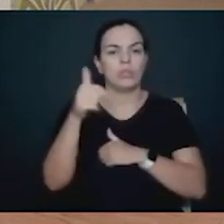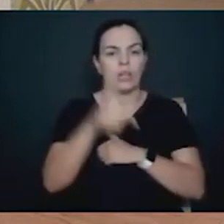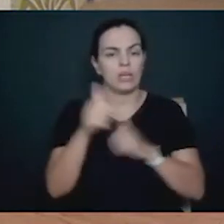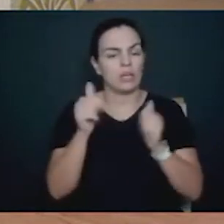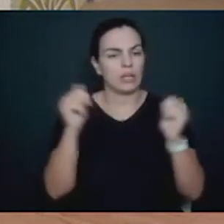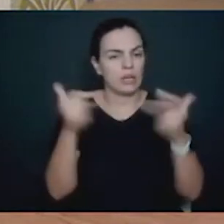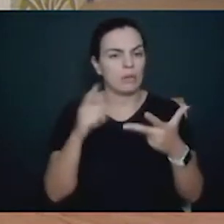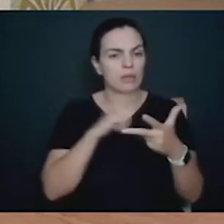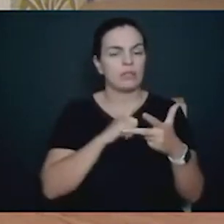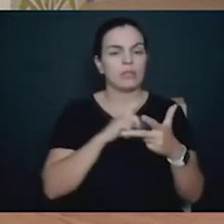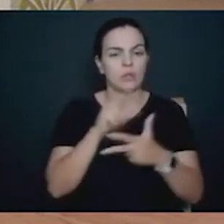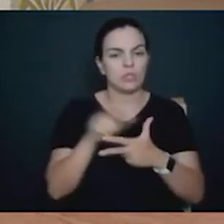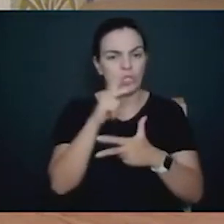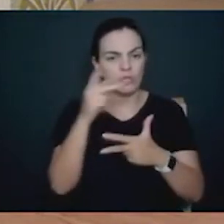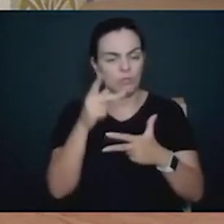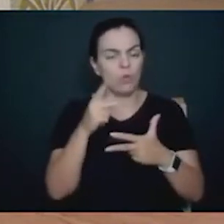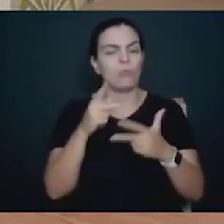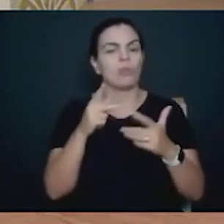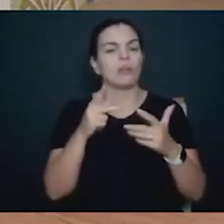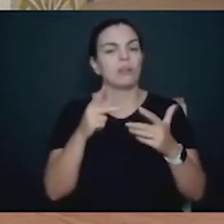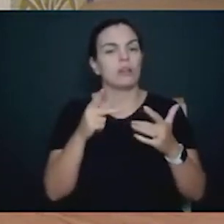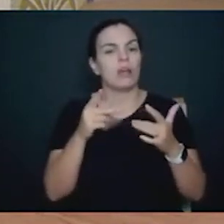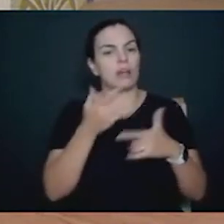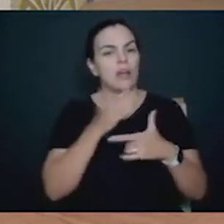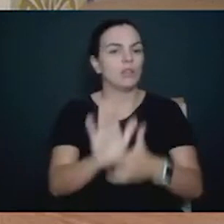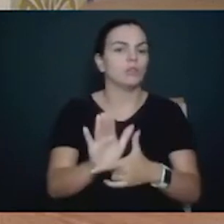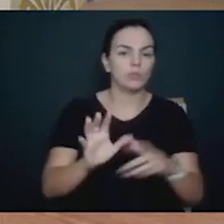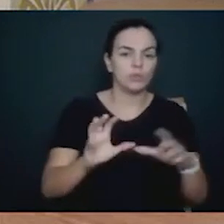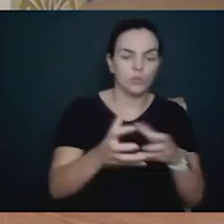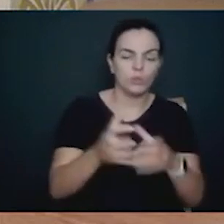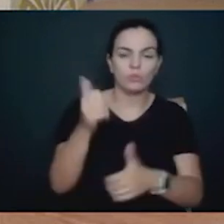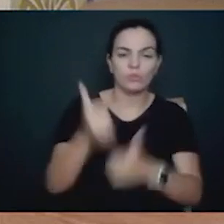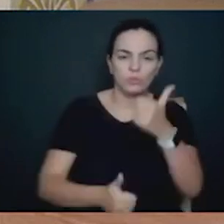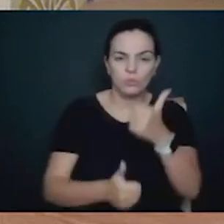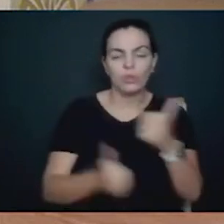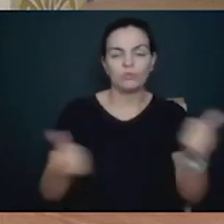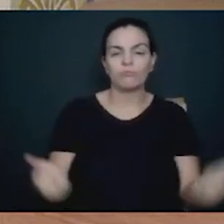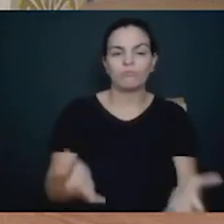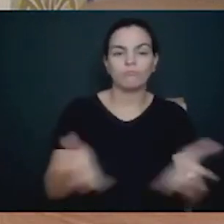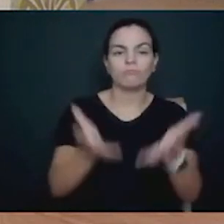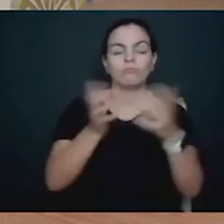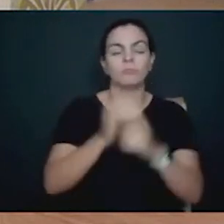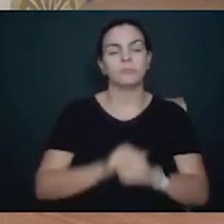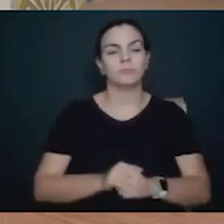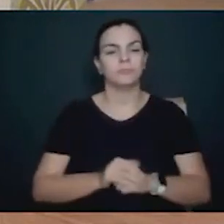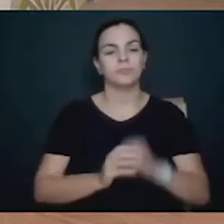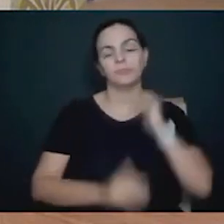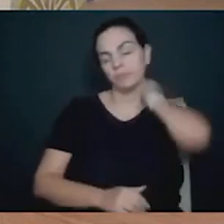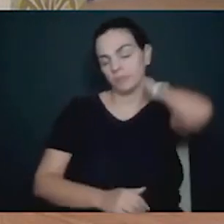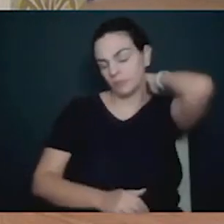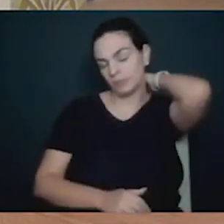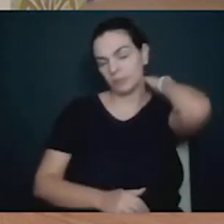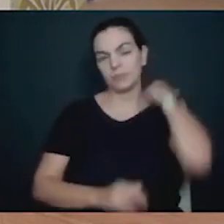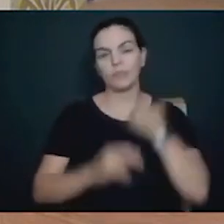uma emenda parlamentar visando o fomento da prática esportiva nesses locais. O vereador João das Cinco Irmãos, que